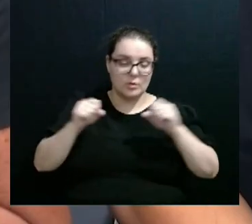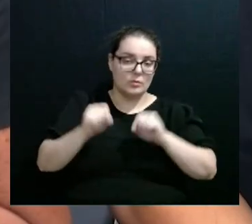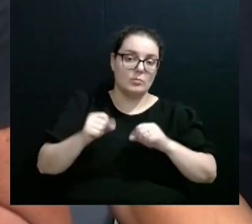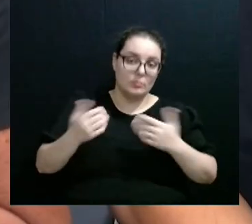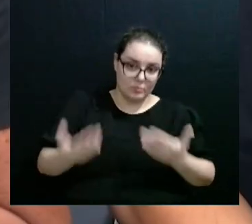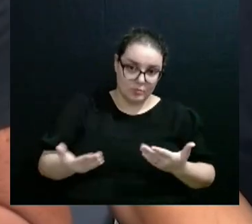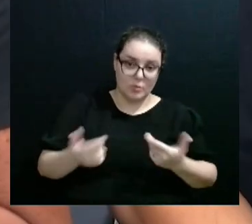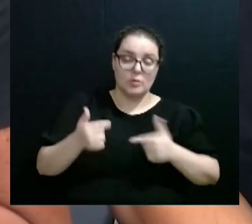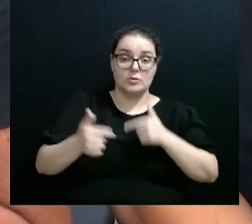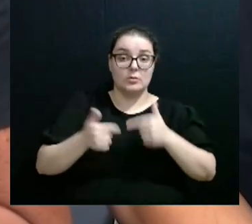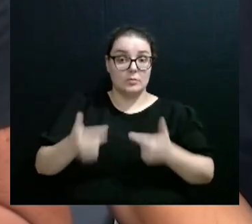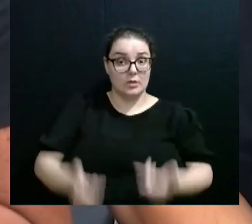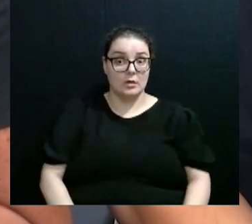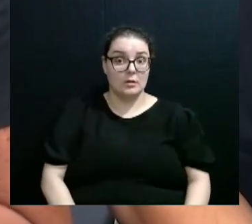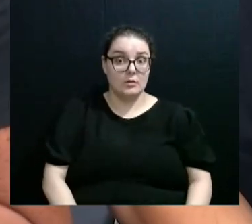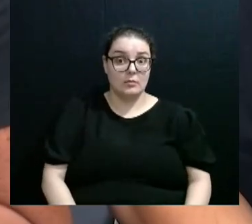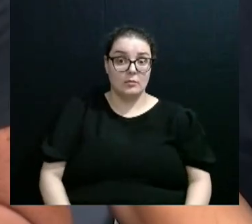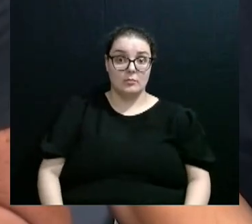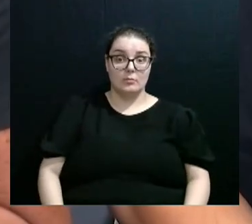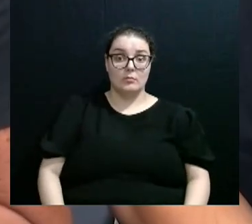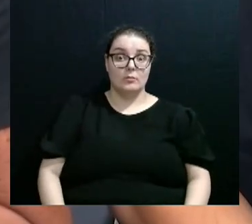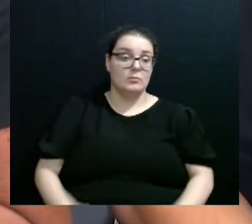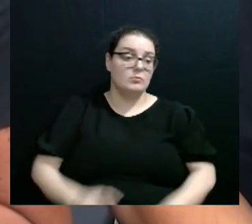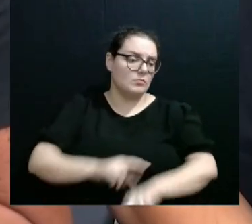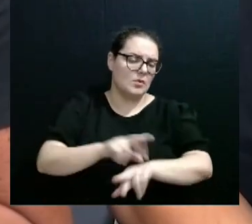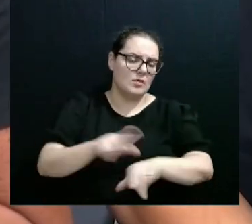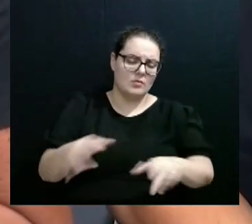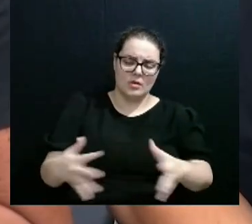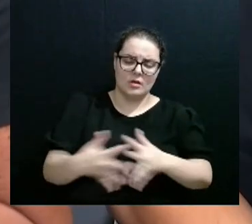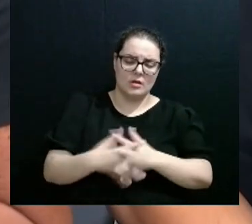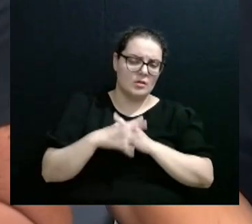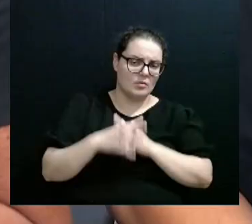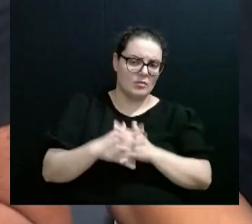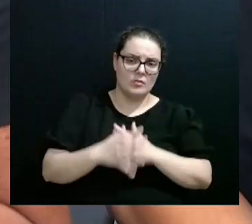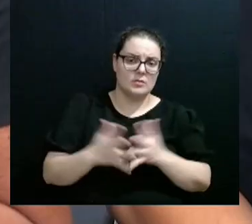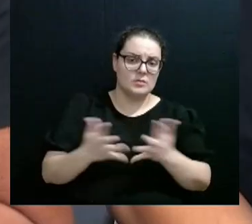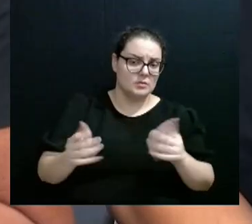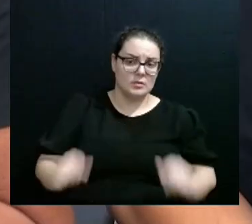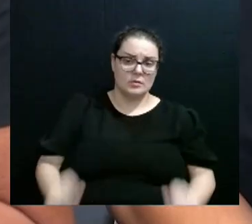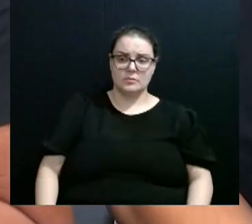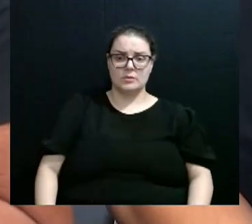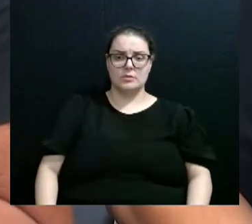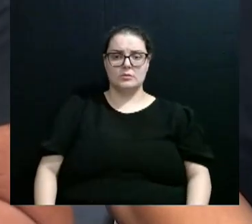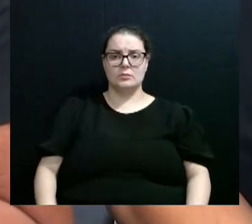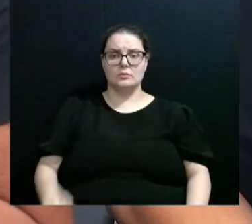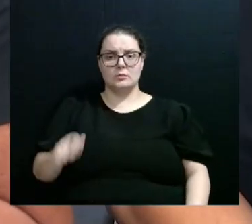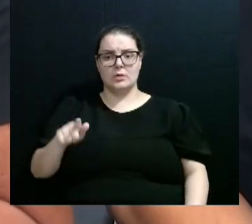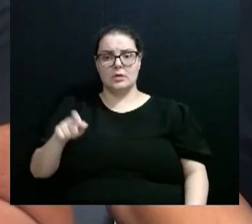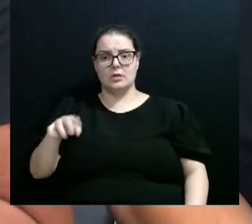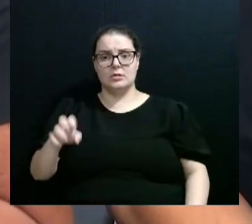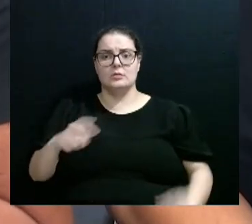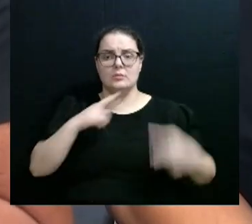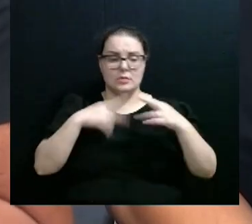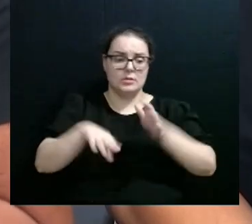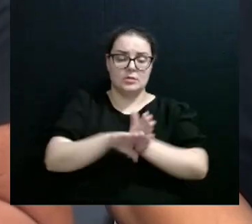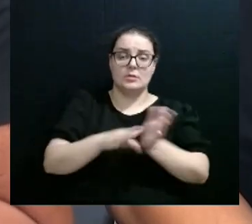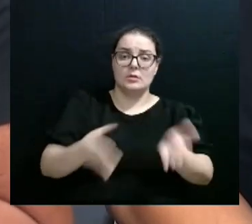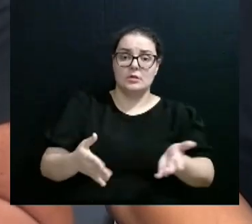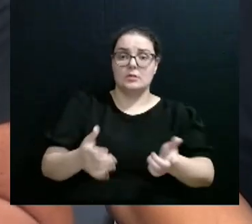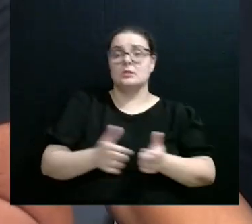trabalhar. Porque há muita confusão nesse sentido. O agente fiscal chega, olha, aqui é uma zona